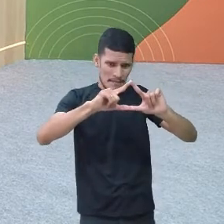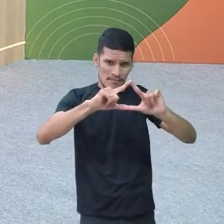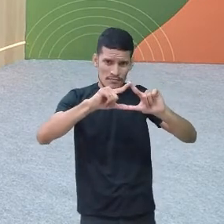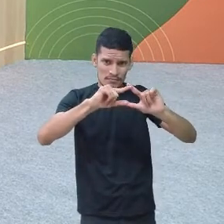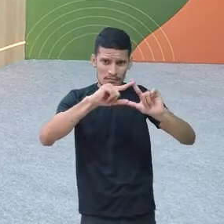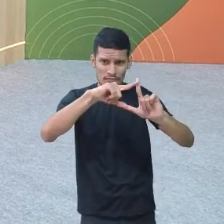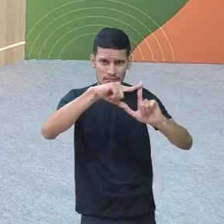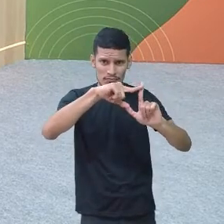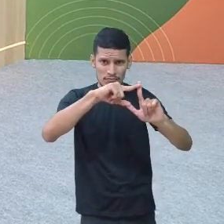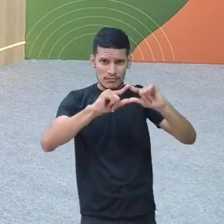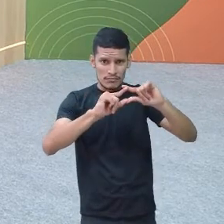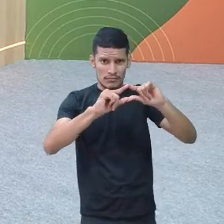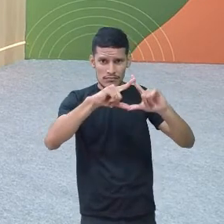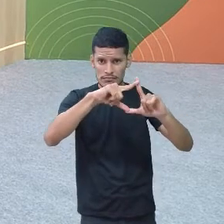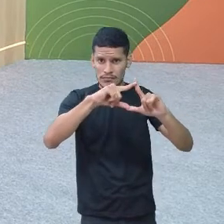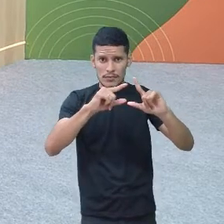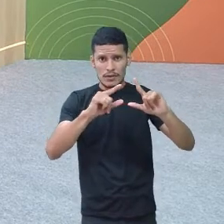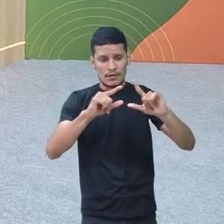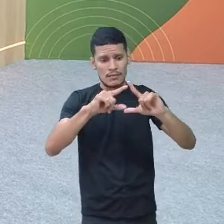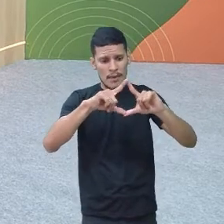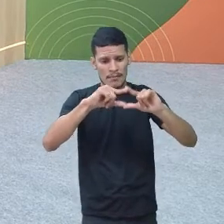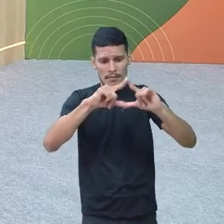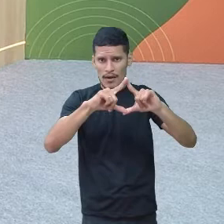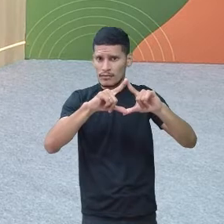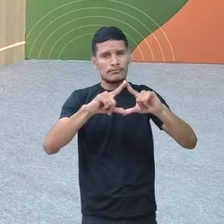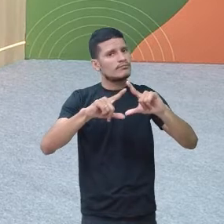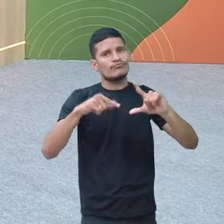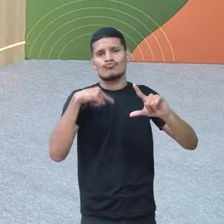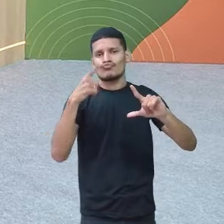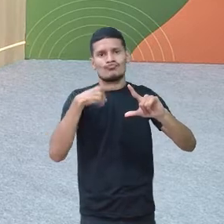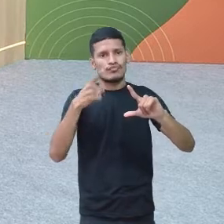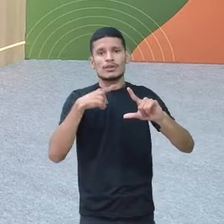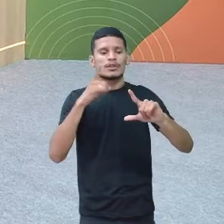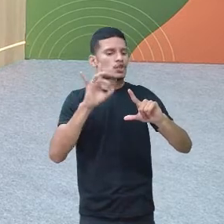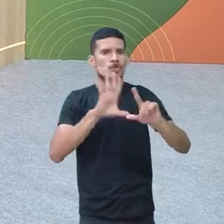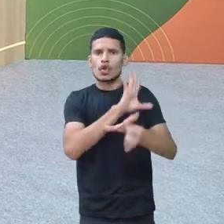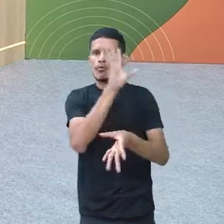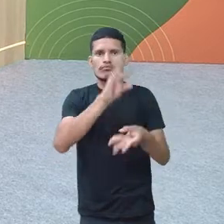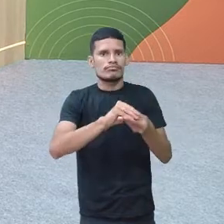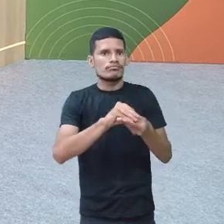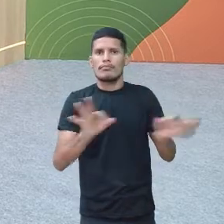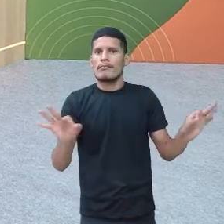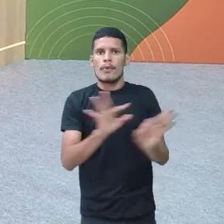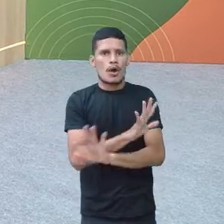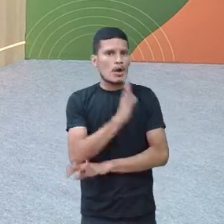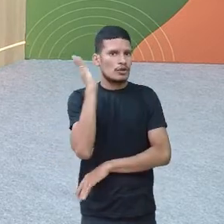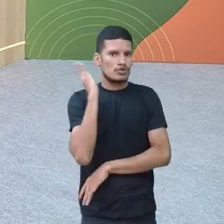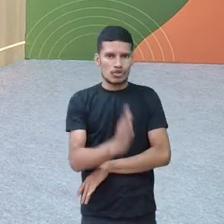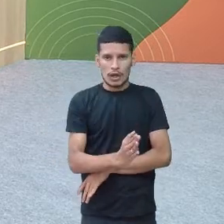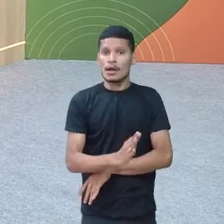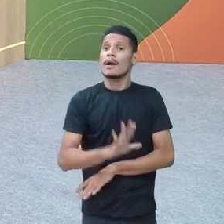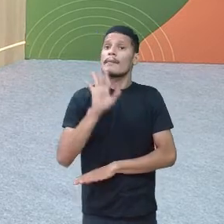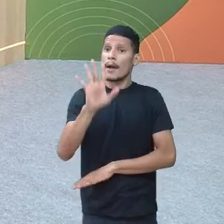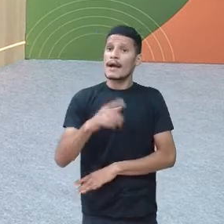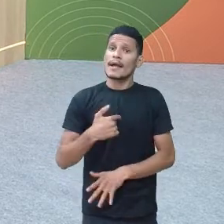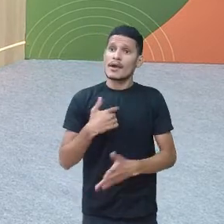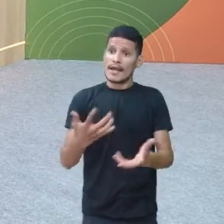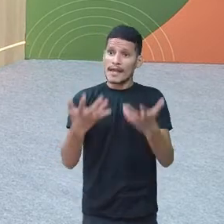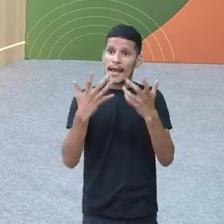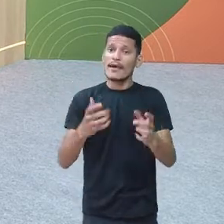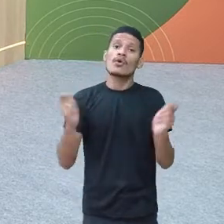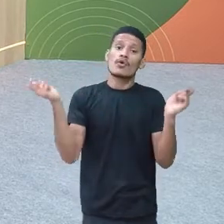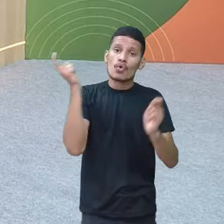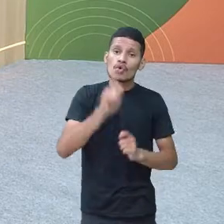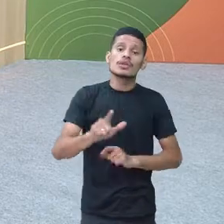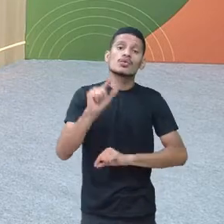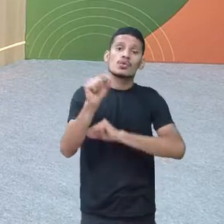lados dele eu não consigo mais. Só forma aquele ali mesmo, tá certo? Para que a gente consiga dar rigidez a um quadrado, o que foi que a gente